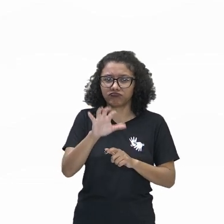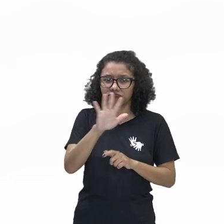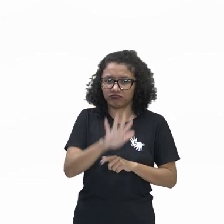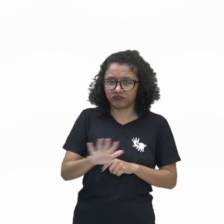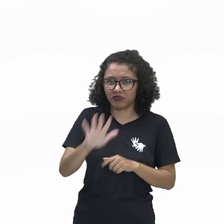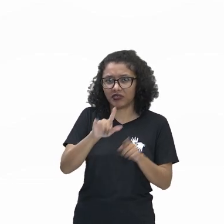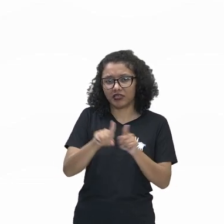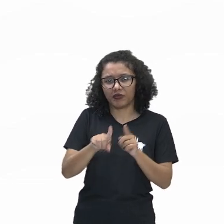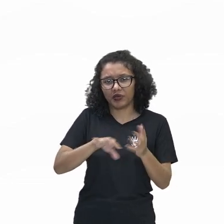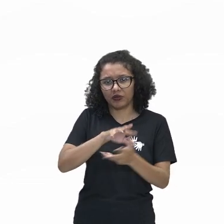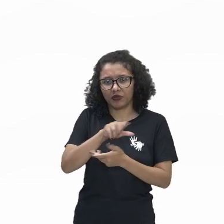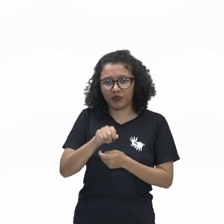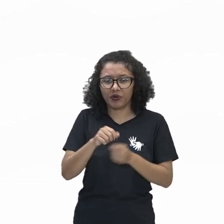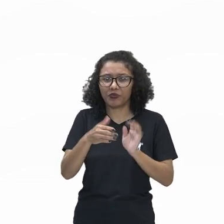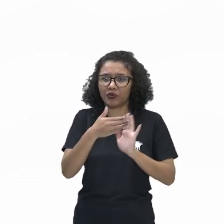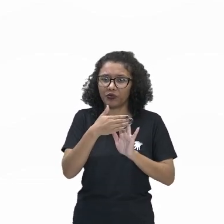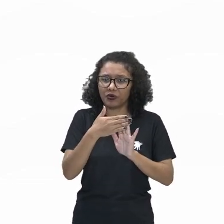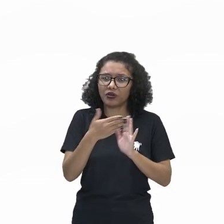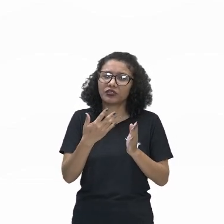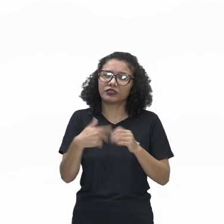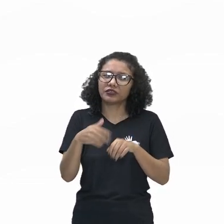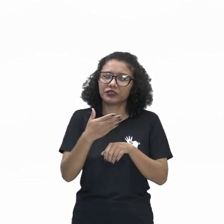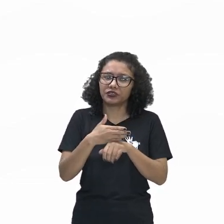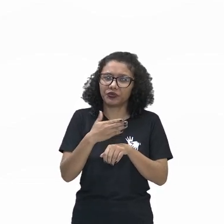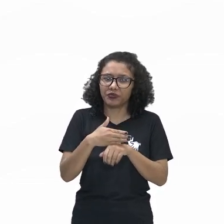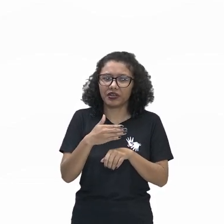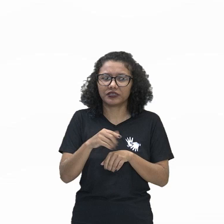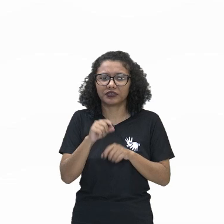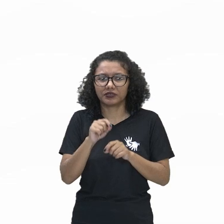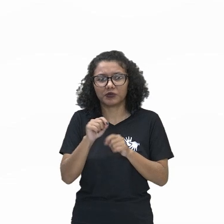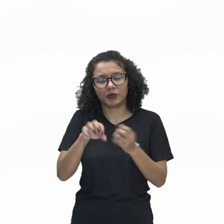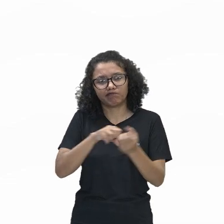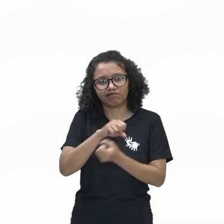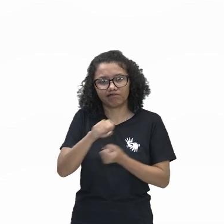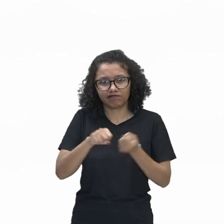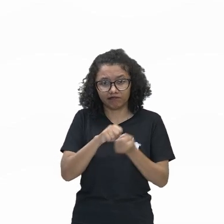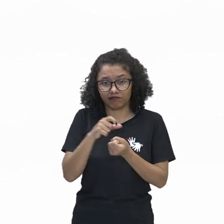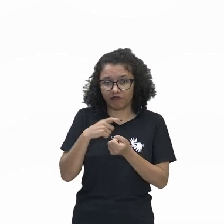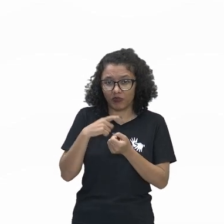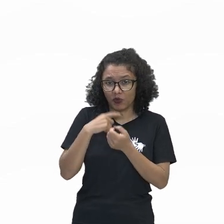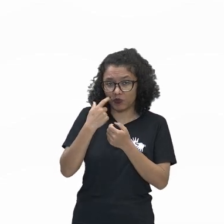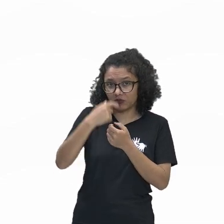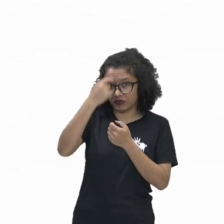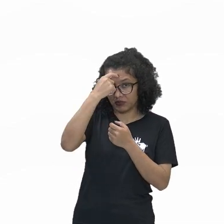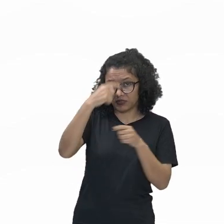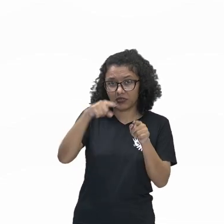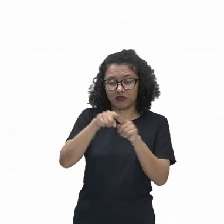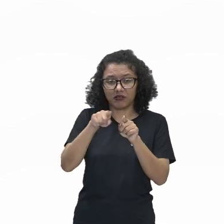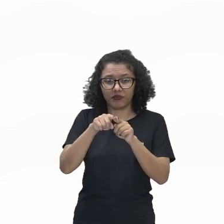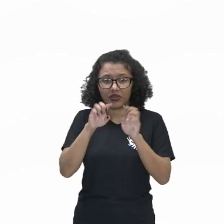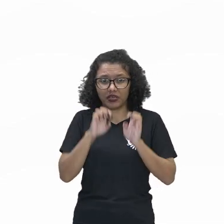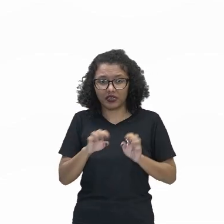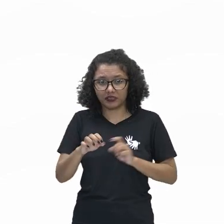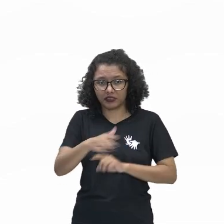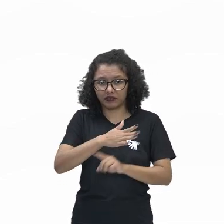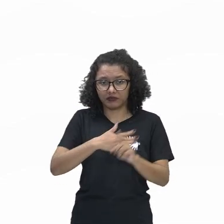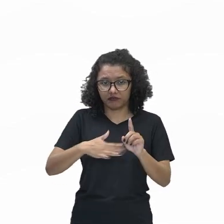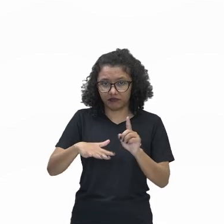regional, nacional e global. Proposição de práticas sustentáveis com consciência e